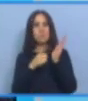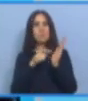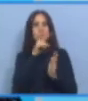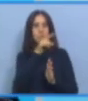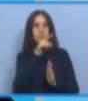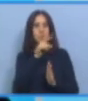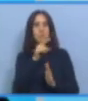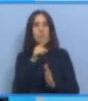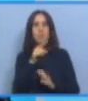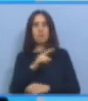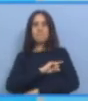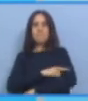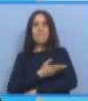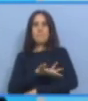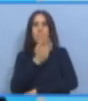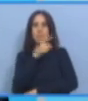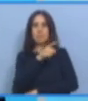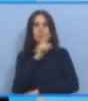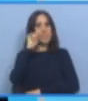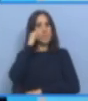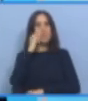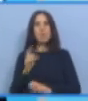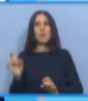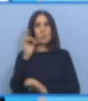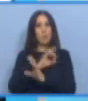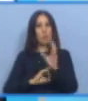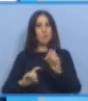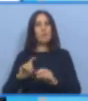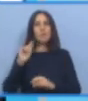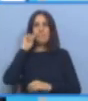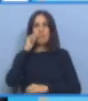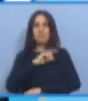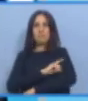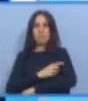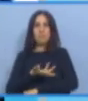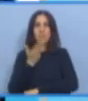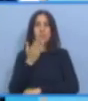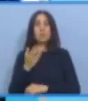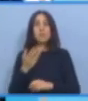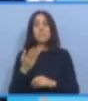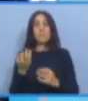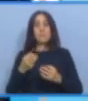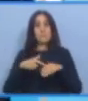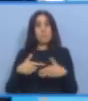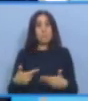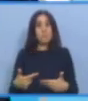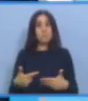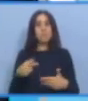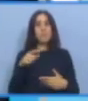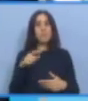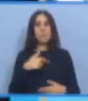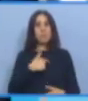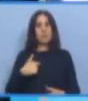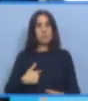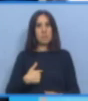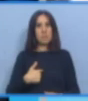que têm um peso muito maior, é a Europa que tem um peso muito maior. Mesmo, por exemplo, atualmente, um